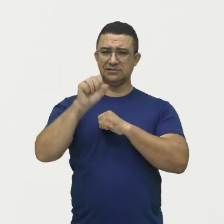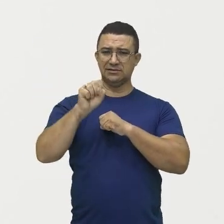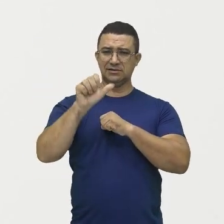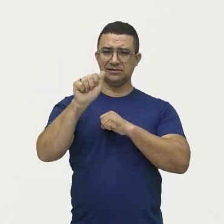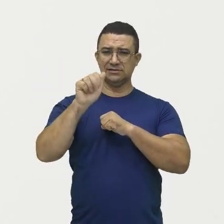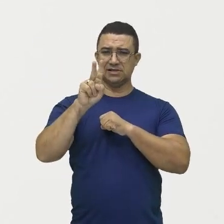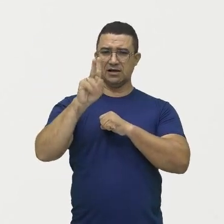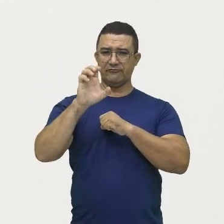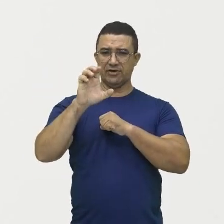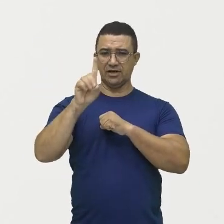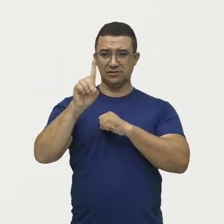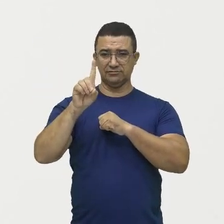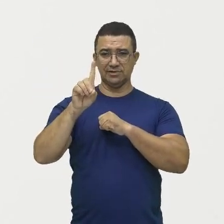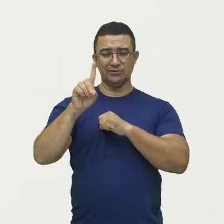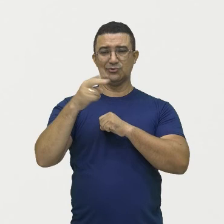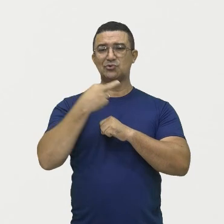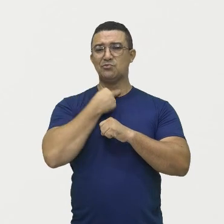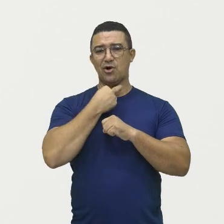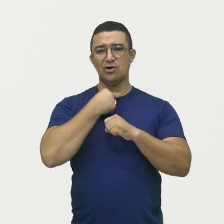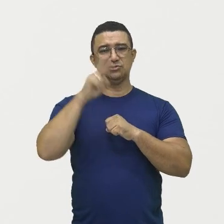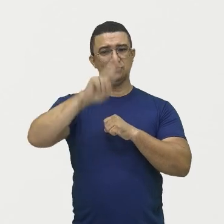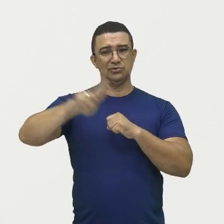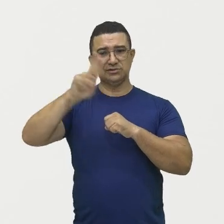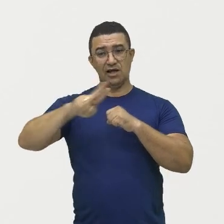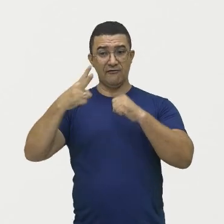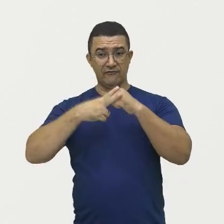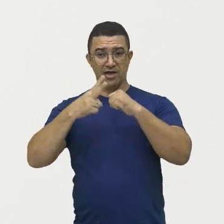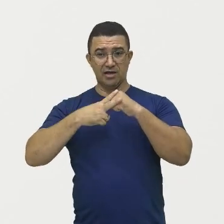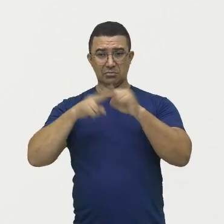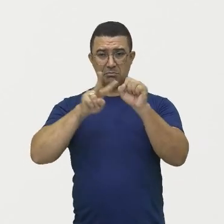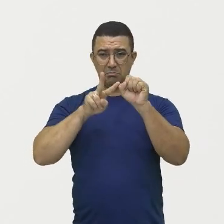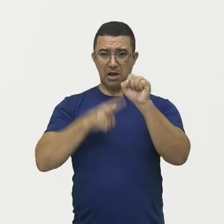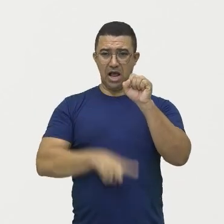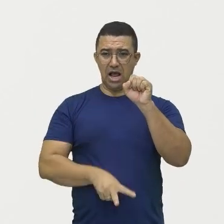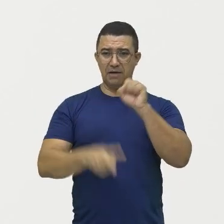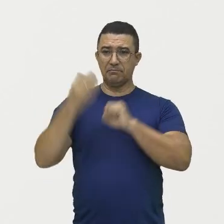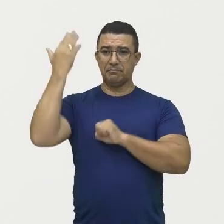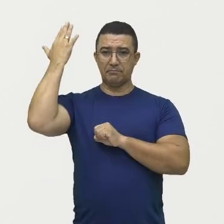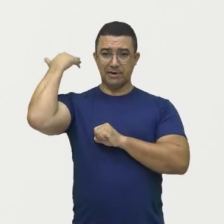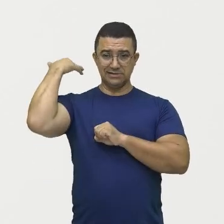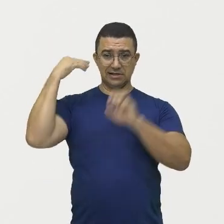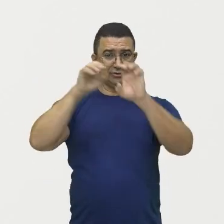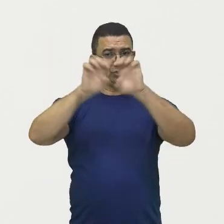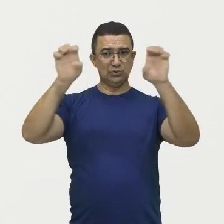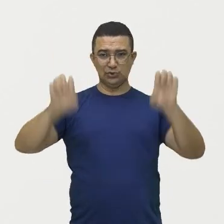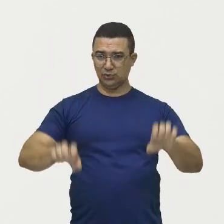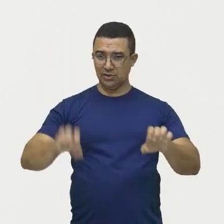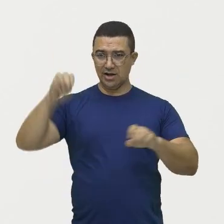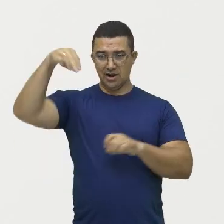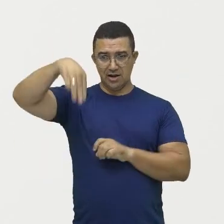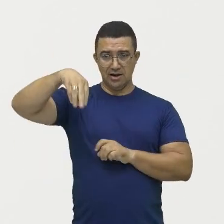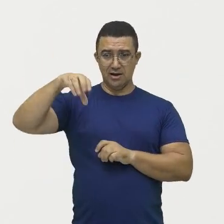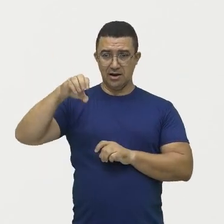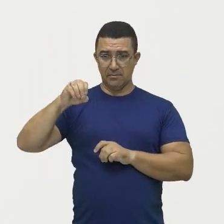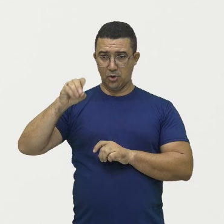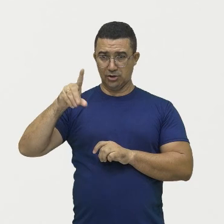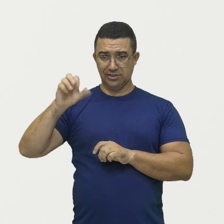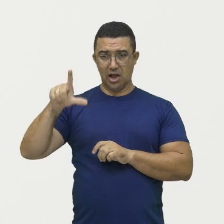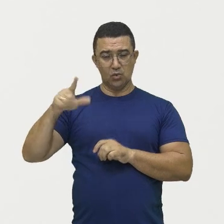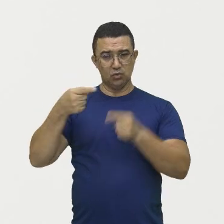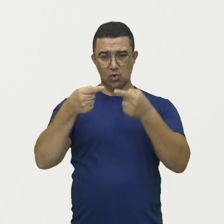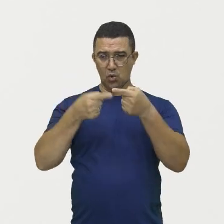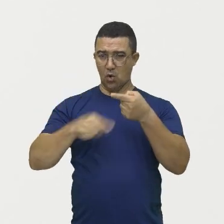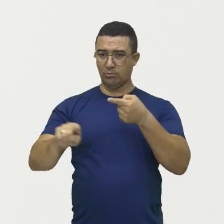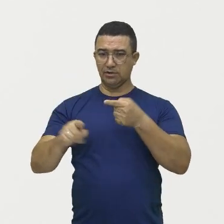não posso utilizar um verbo aí conjugado no passado nessa estrutura aqui, tá? Então,